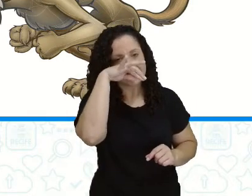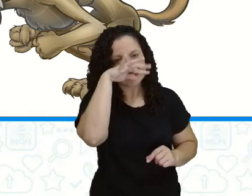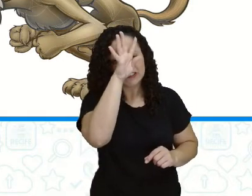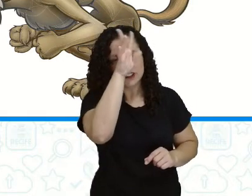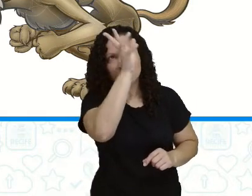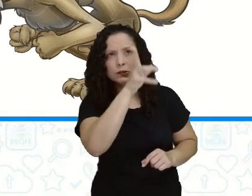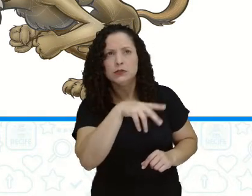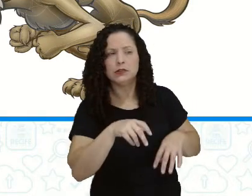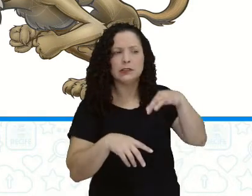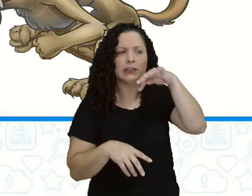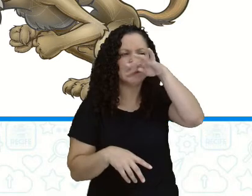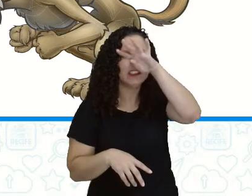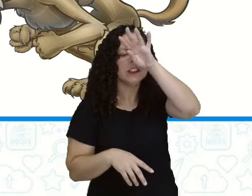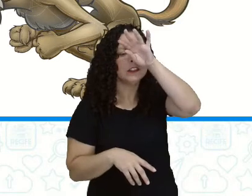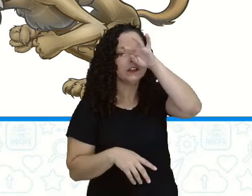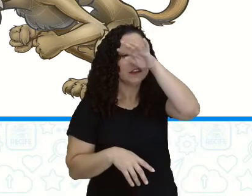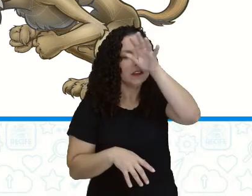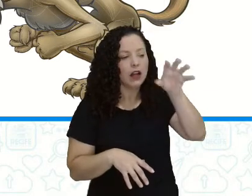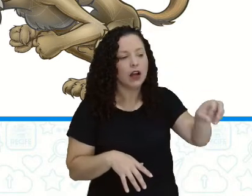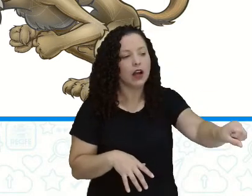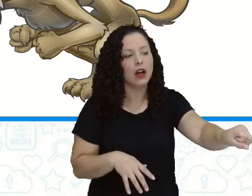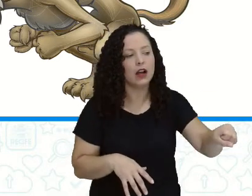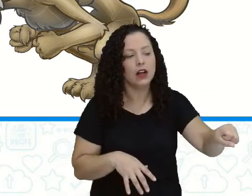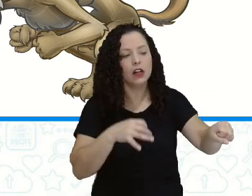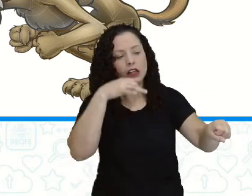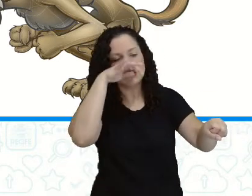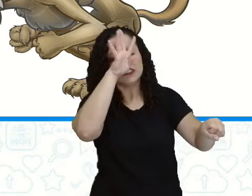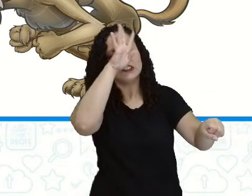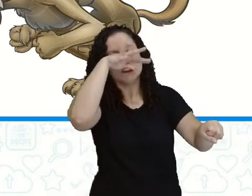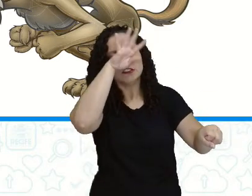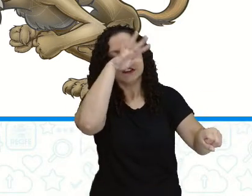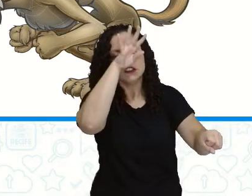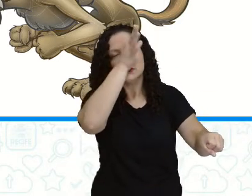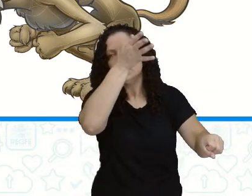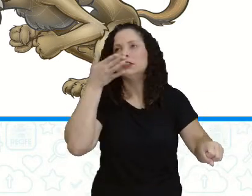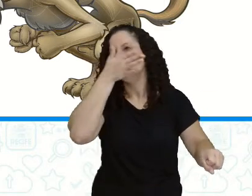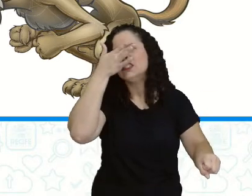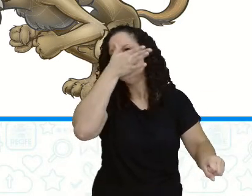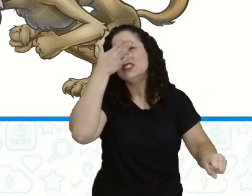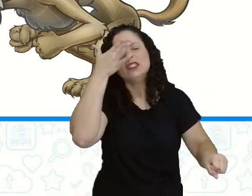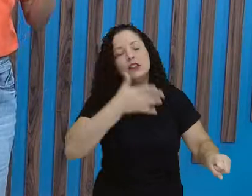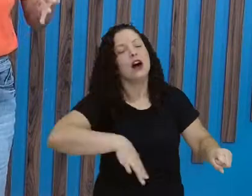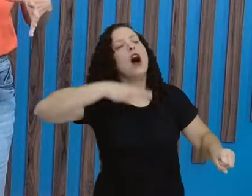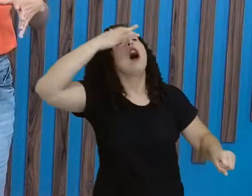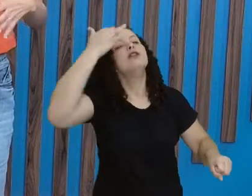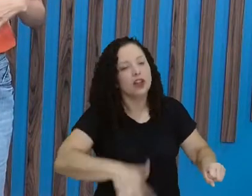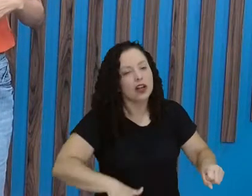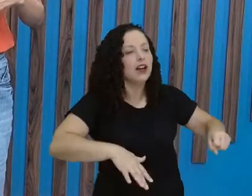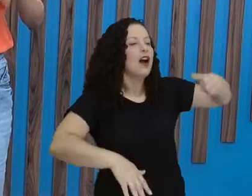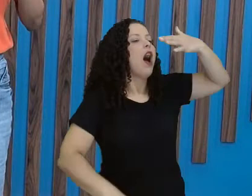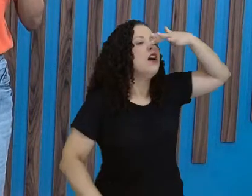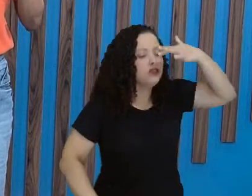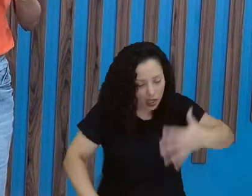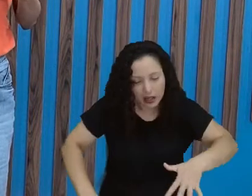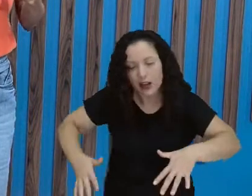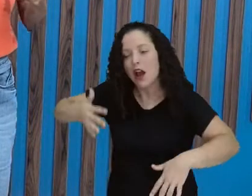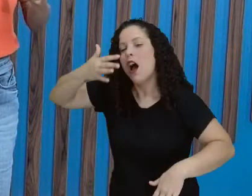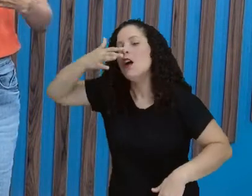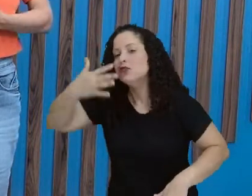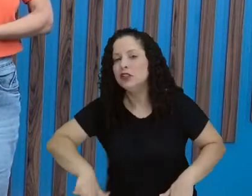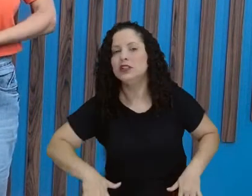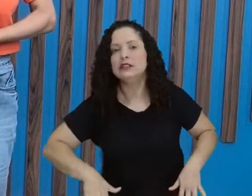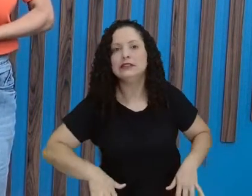do lobo, deu aquela coceirinha gostosa que dá no nariz da gente. E a gente espirra, não é? Imagina